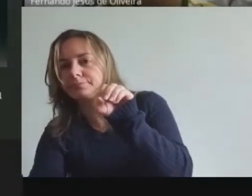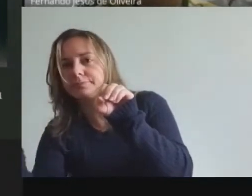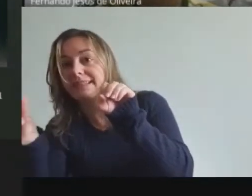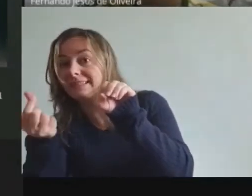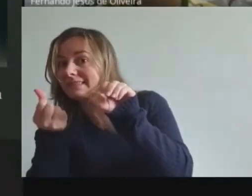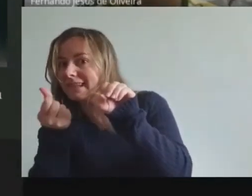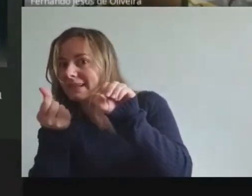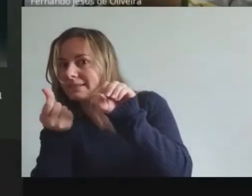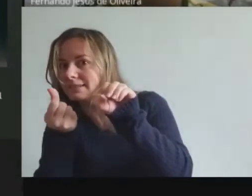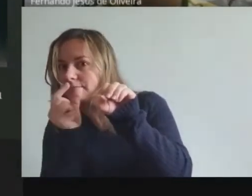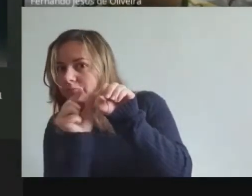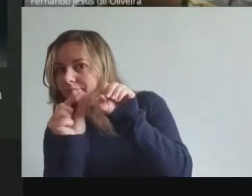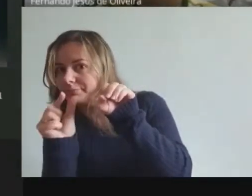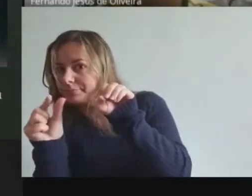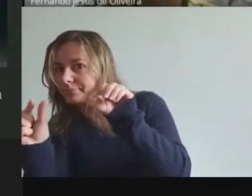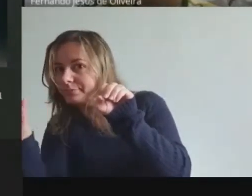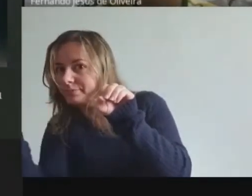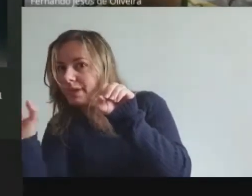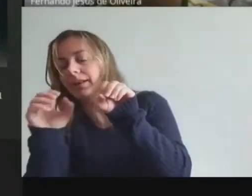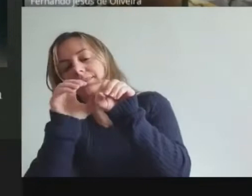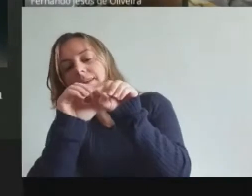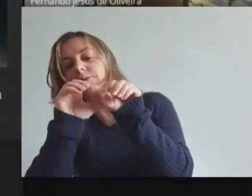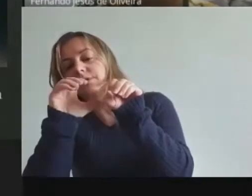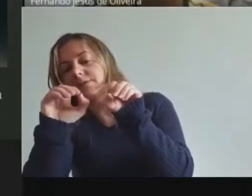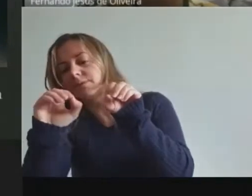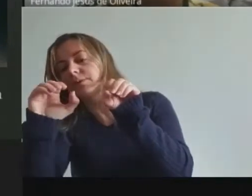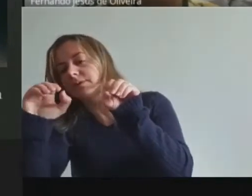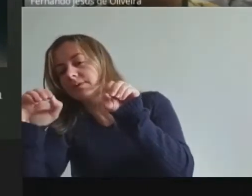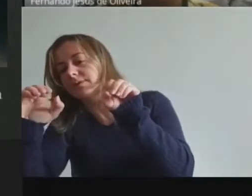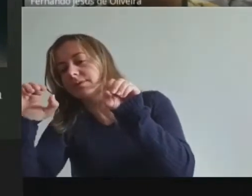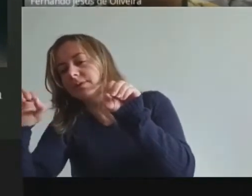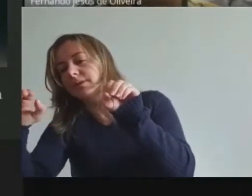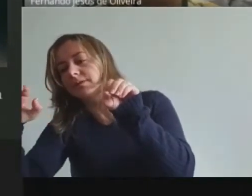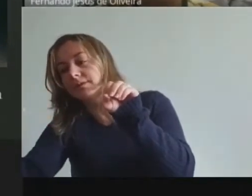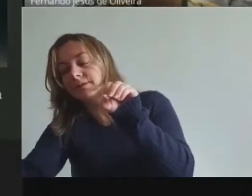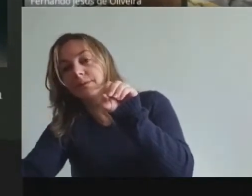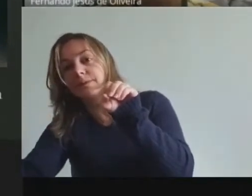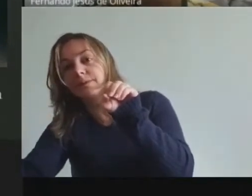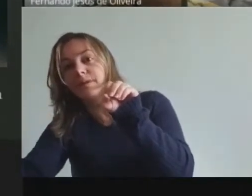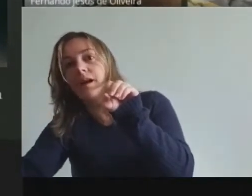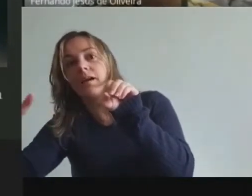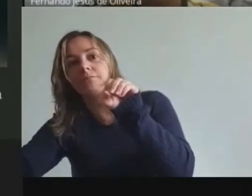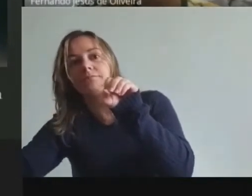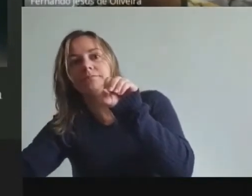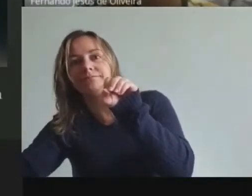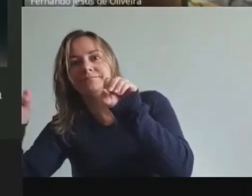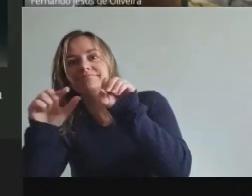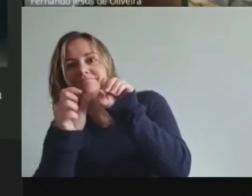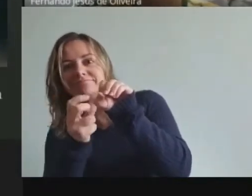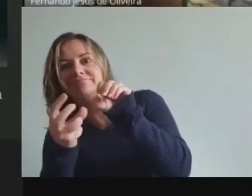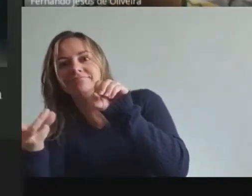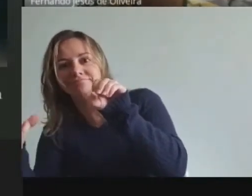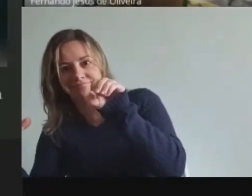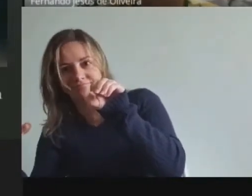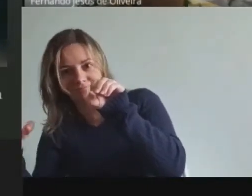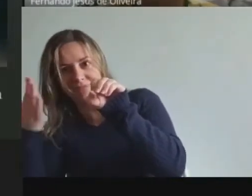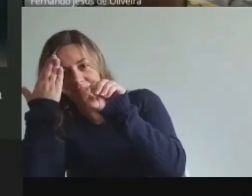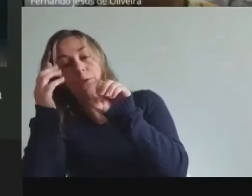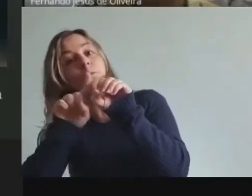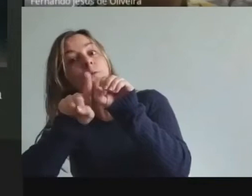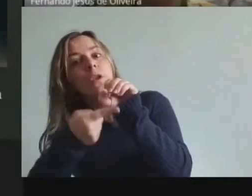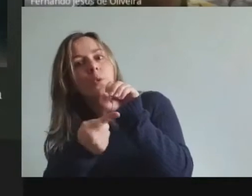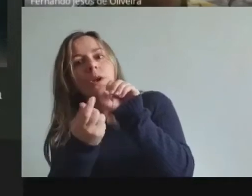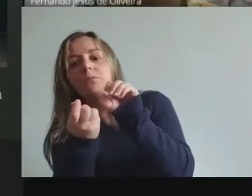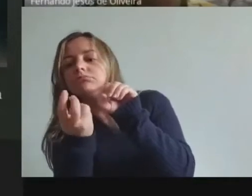Ele tem um raio de 8 vezes 10 a menos 16. Seriam 16 casas depois da vírgula,